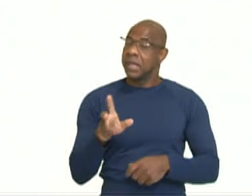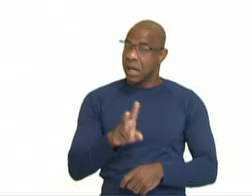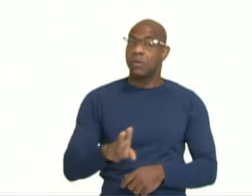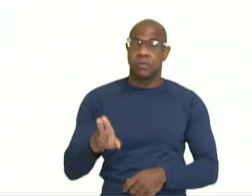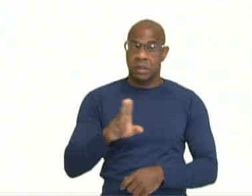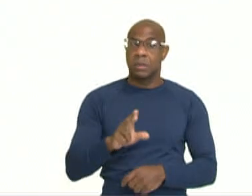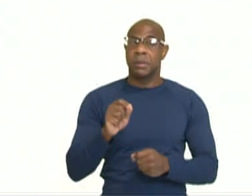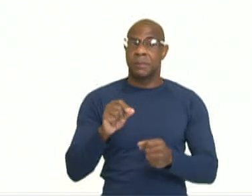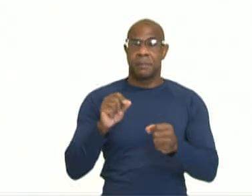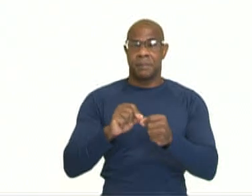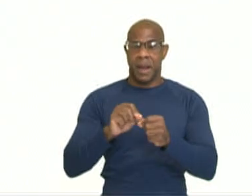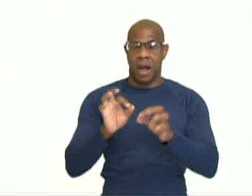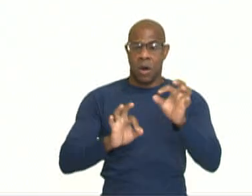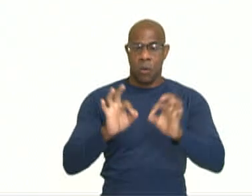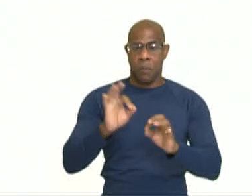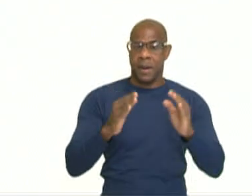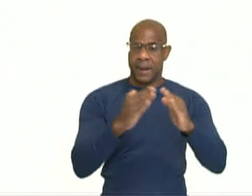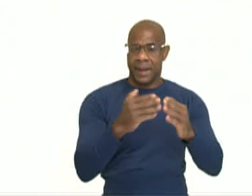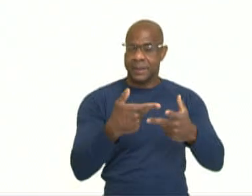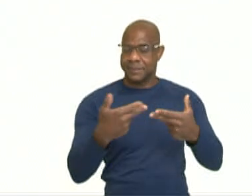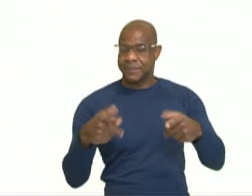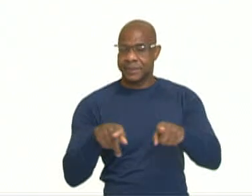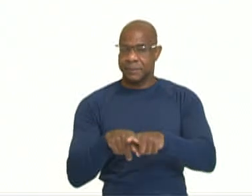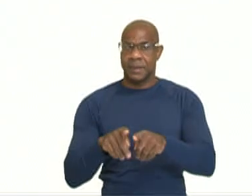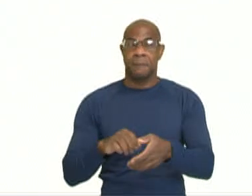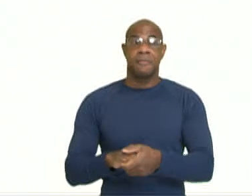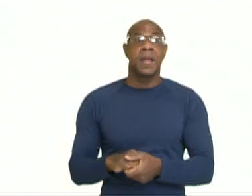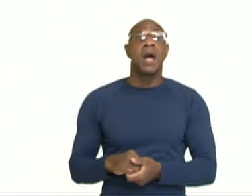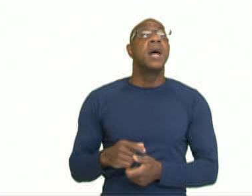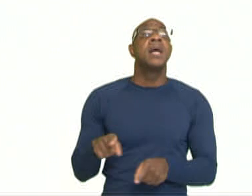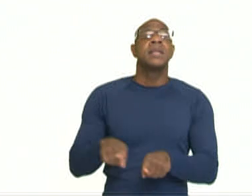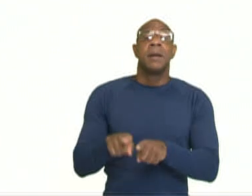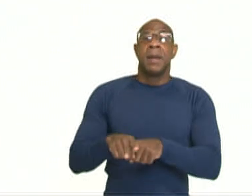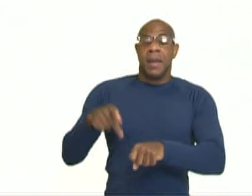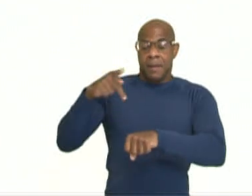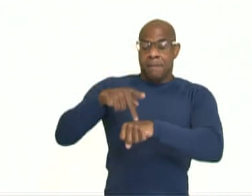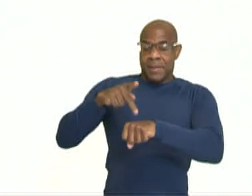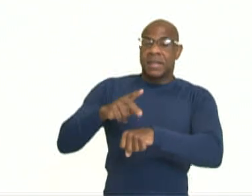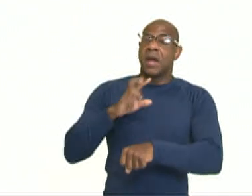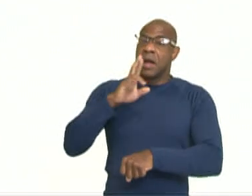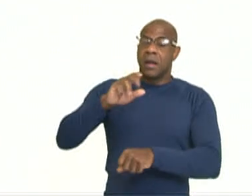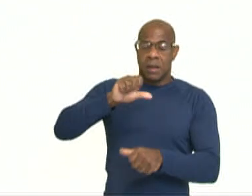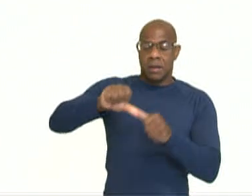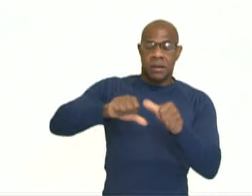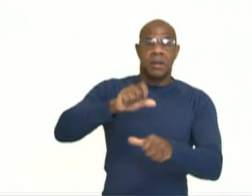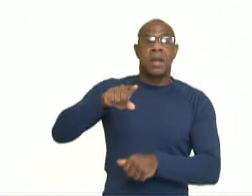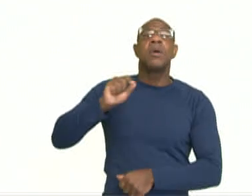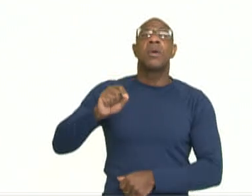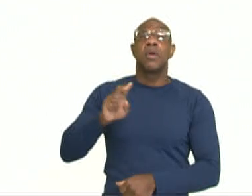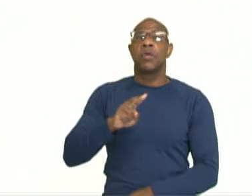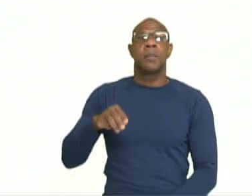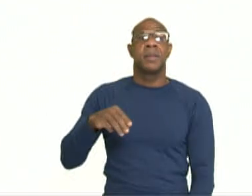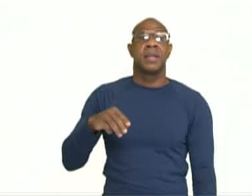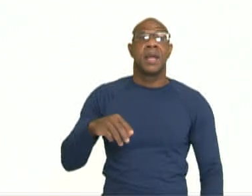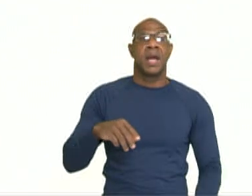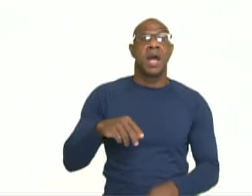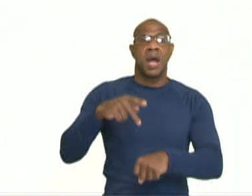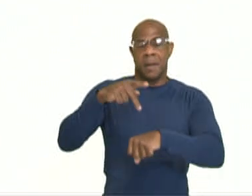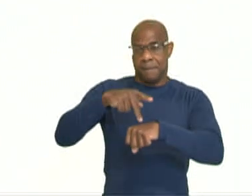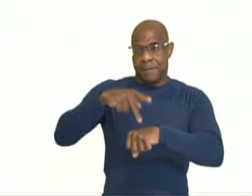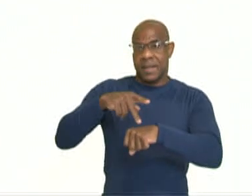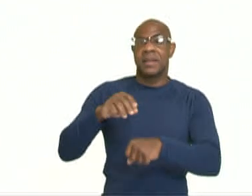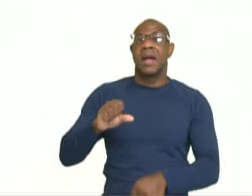para decoração. Outro elemento também resultado dessa transformação é a rocha sedimentar. Na